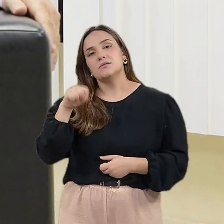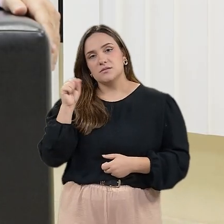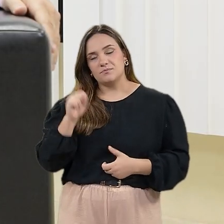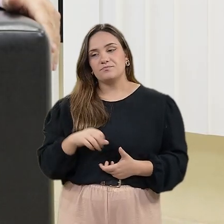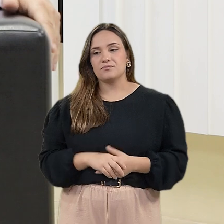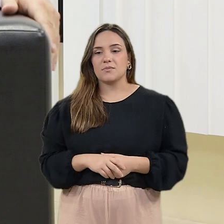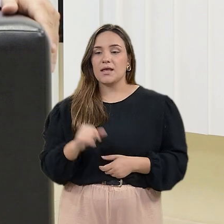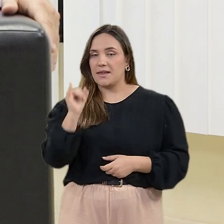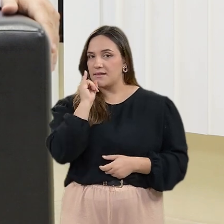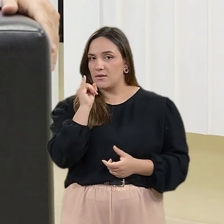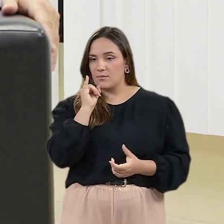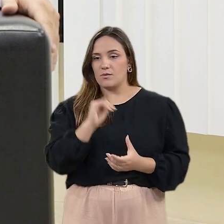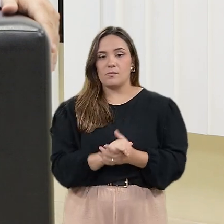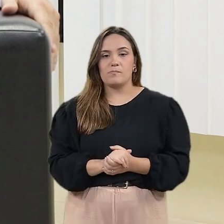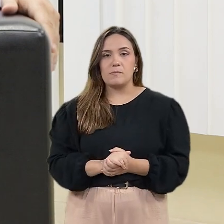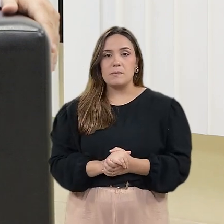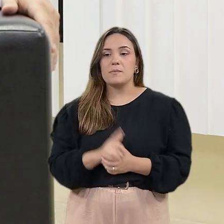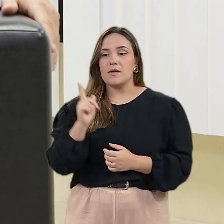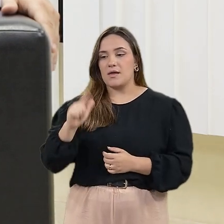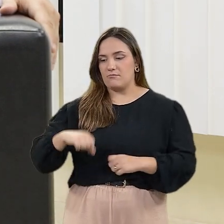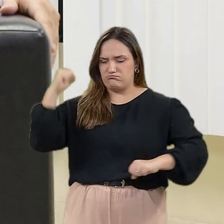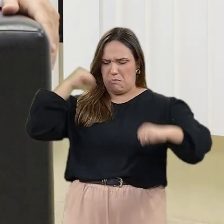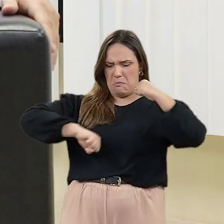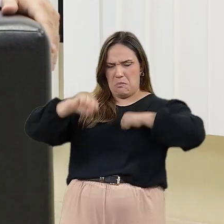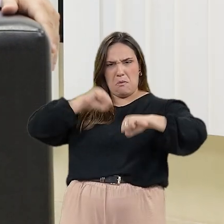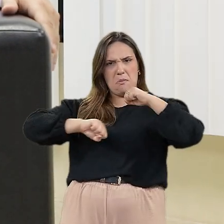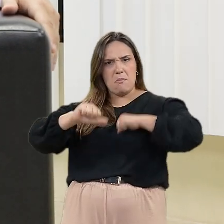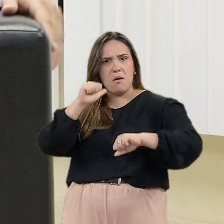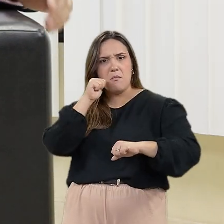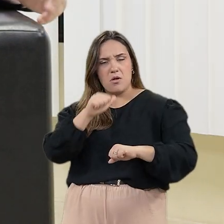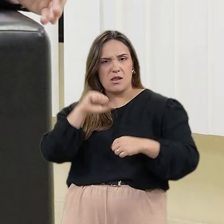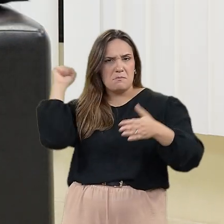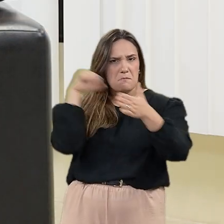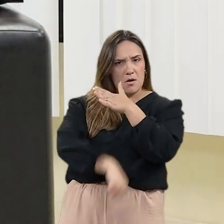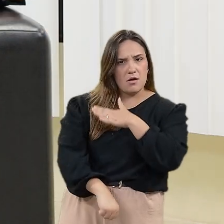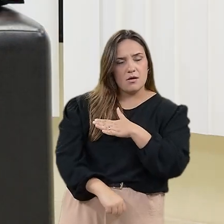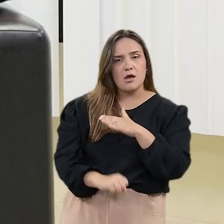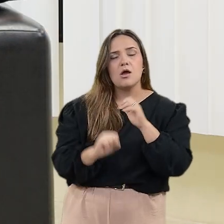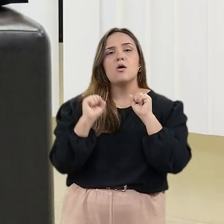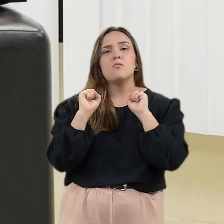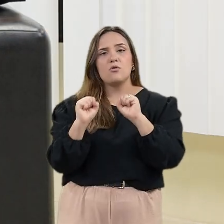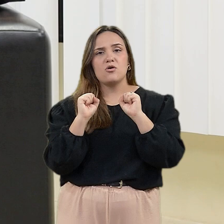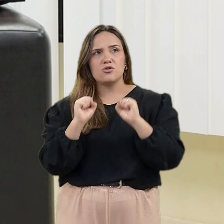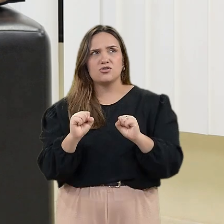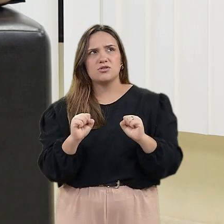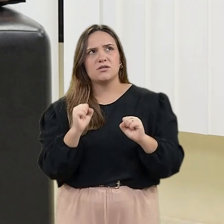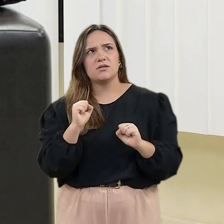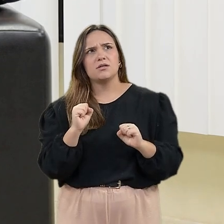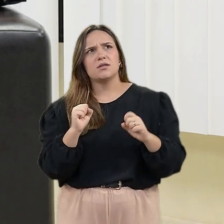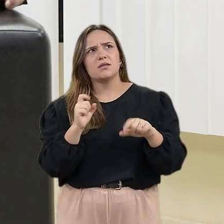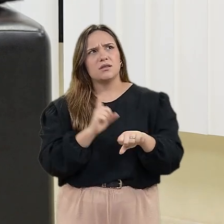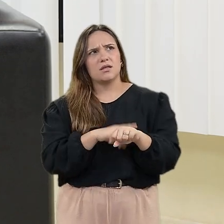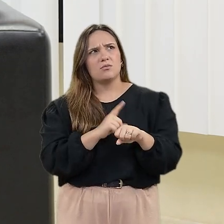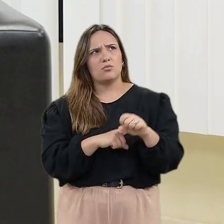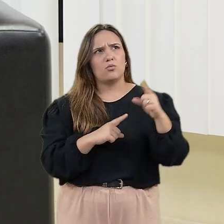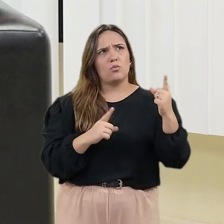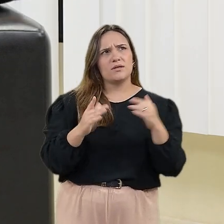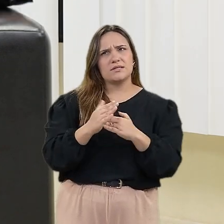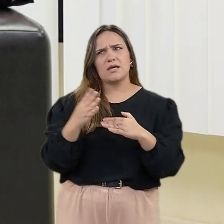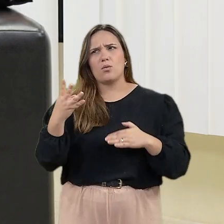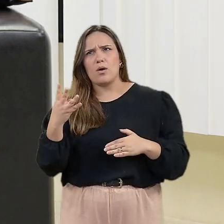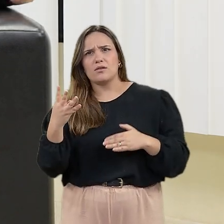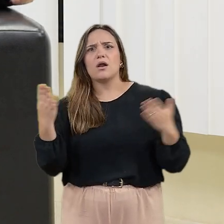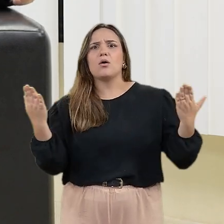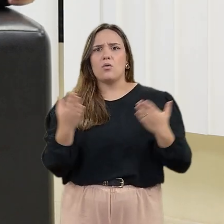crime que é muito usual, por exemplo, a lesão corporal contra a mulher, né? Tinha uma pena de 1 a 4 anos, agora ela sobe para 2